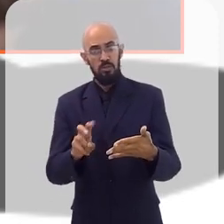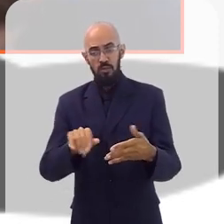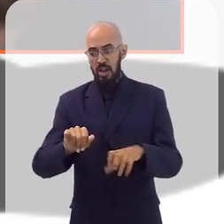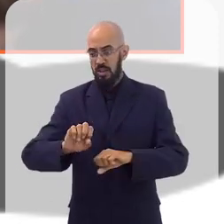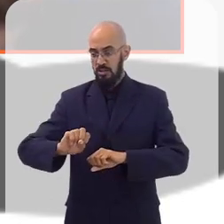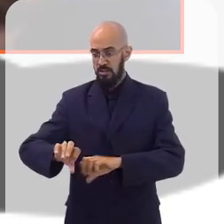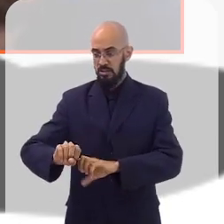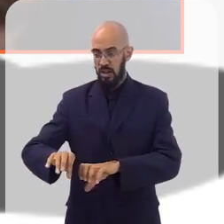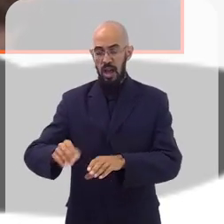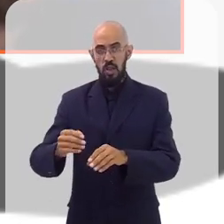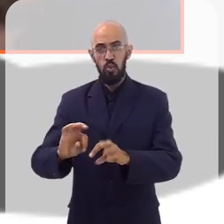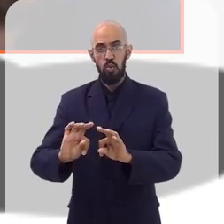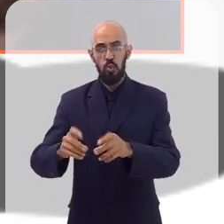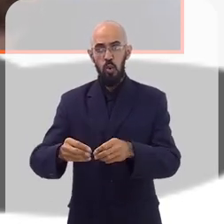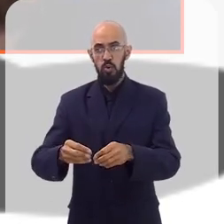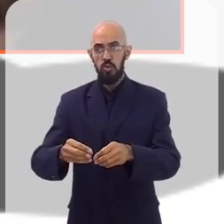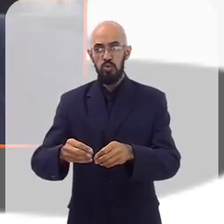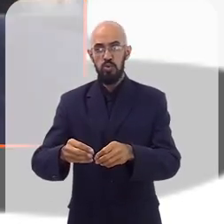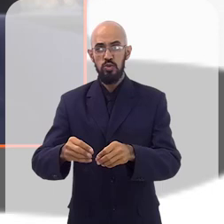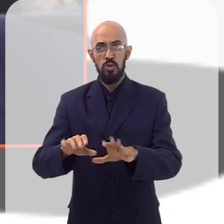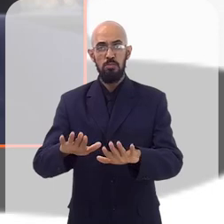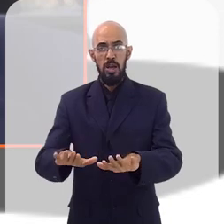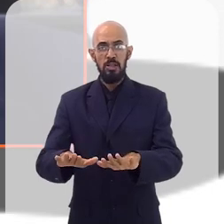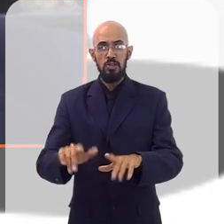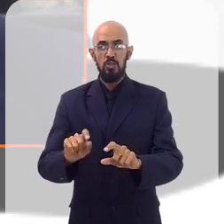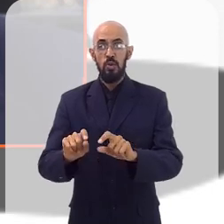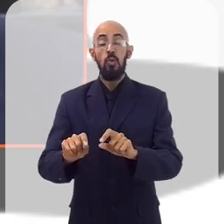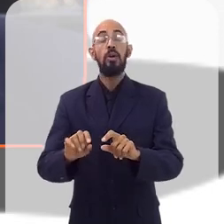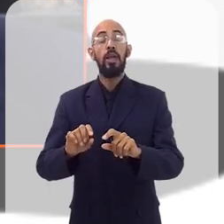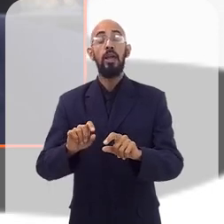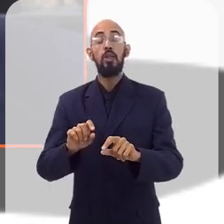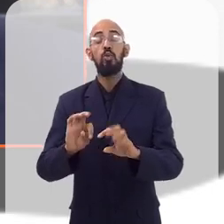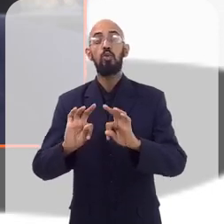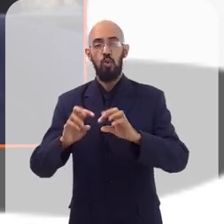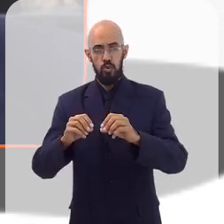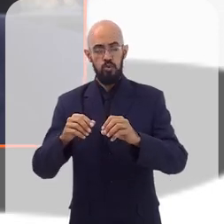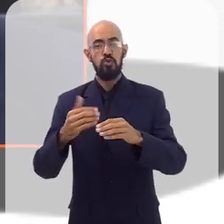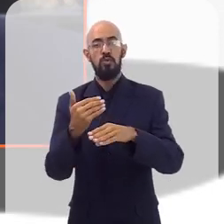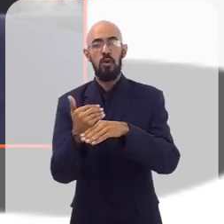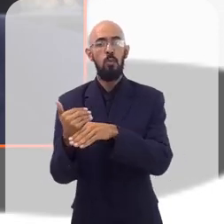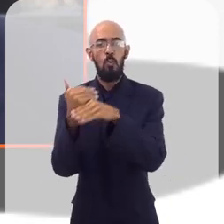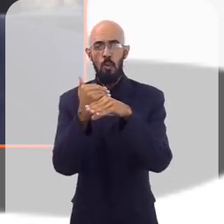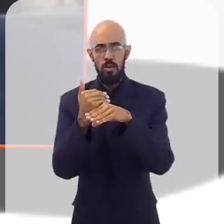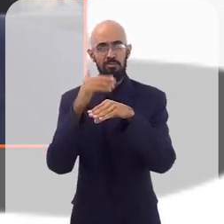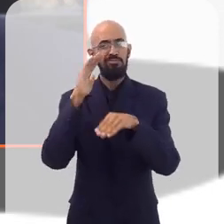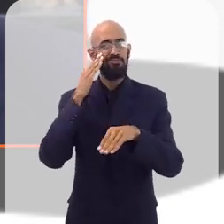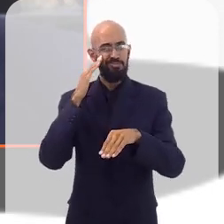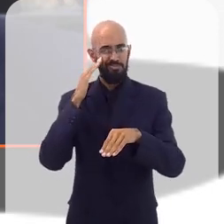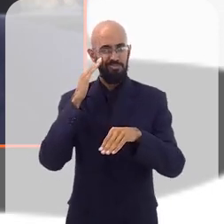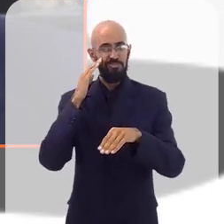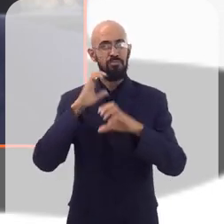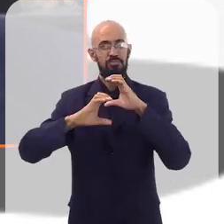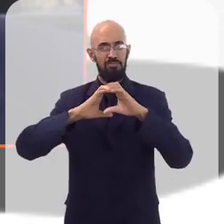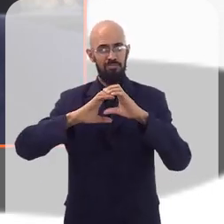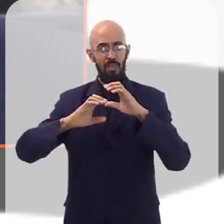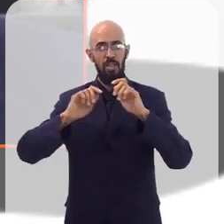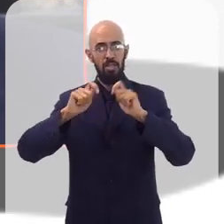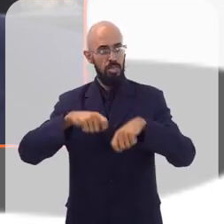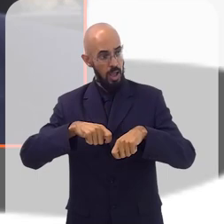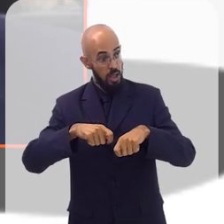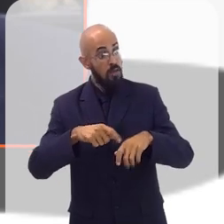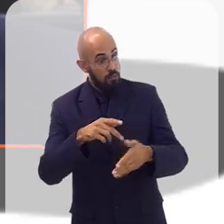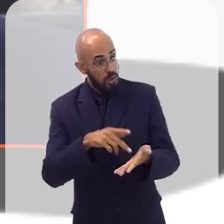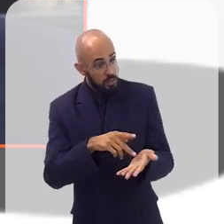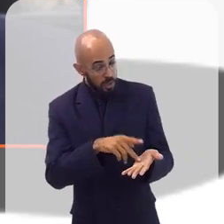a outra tendo problema de surdez aquela coisa toda a questão da libras Ou seja você acaba educando